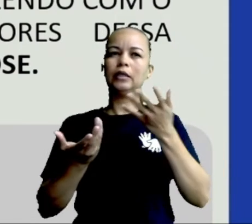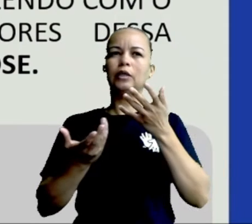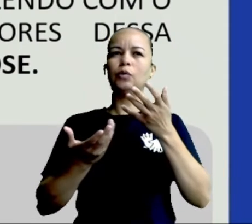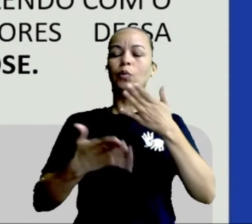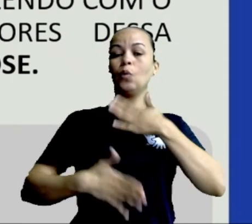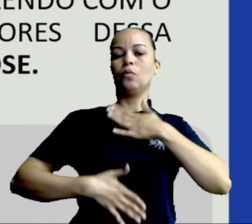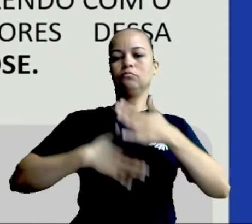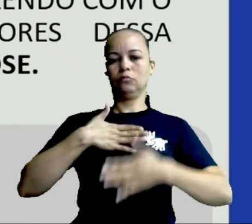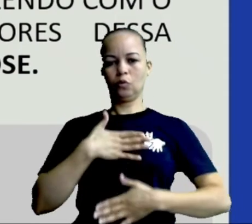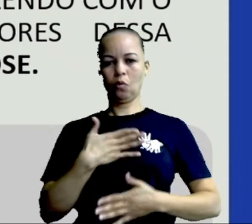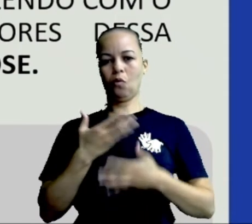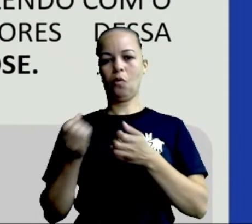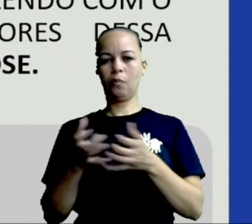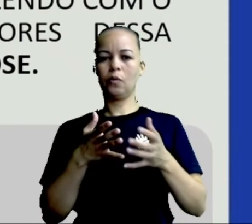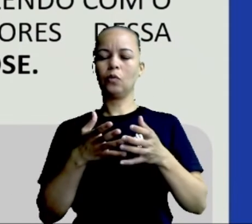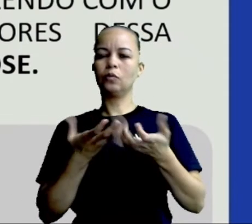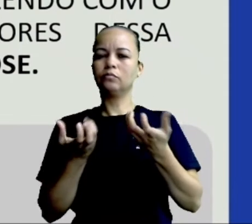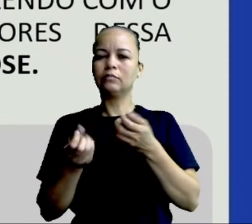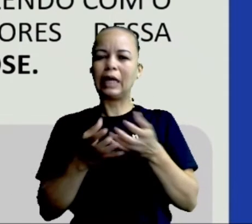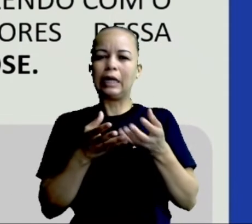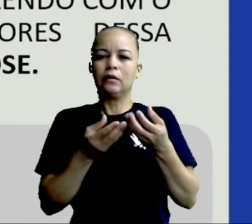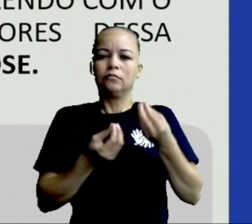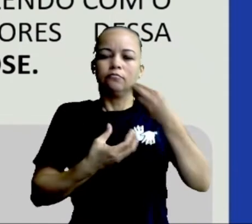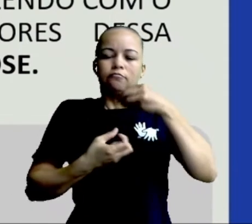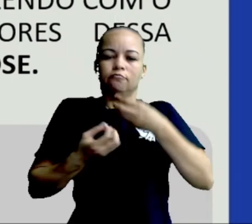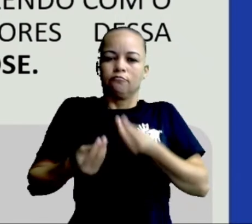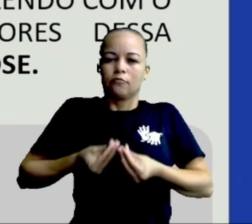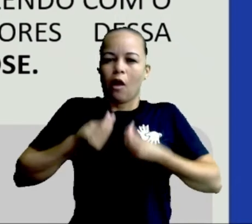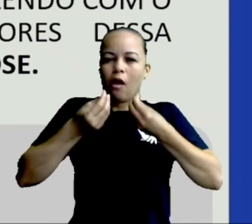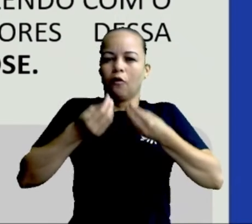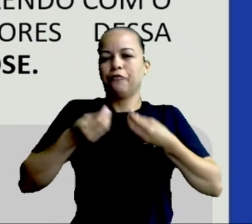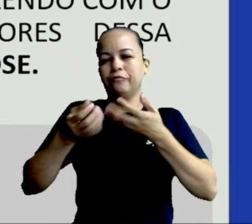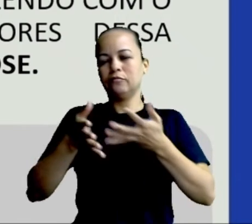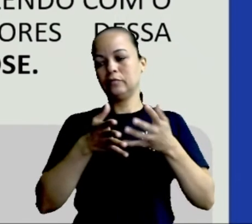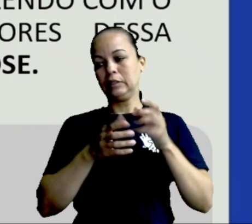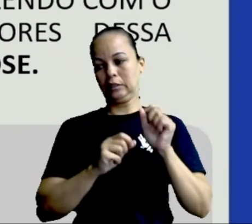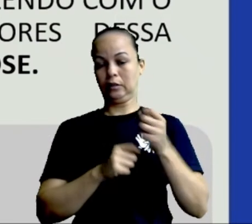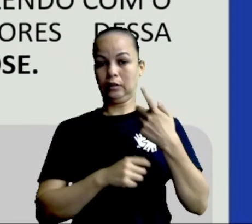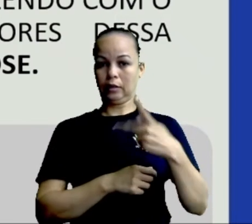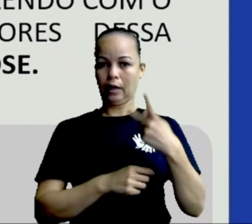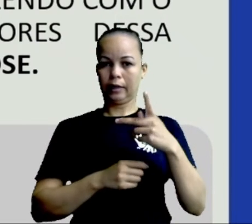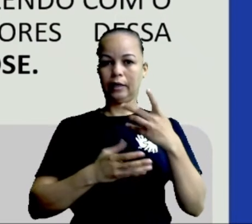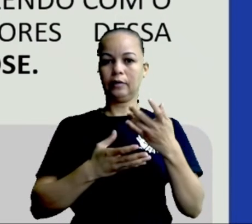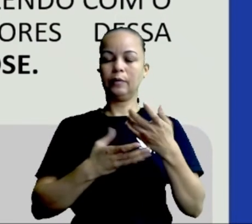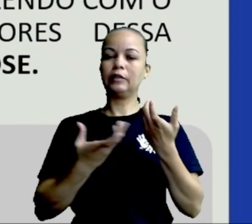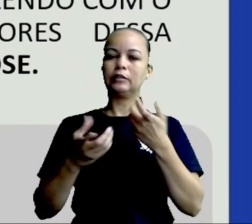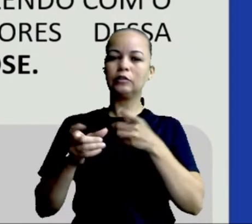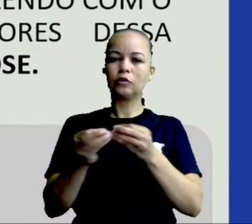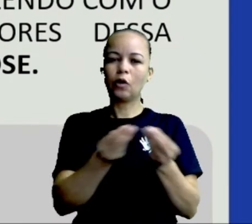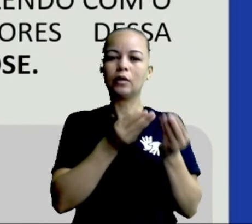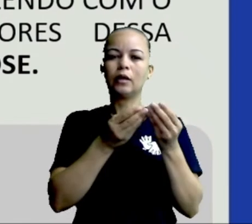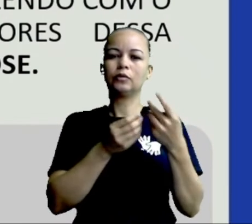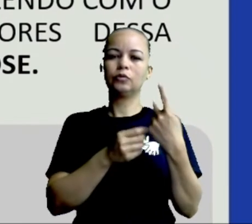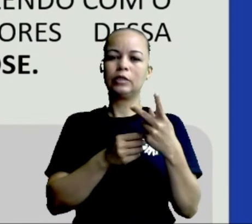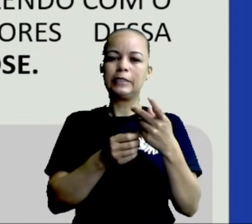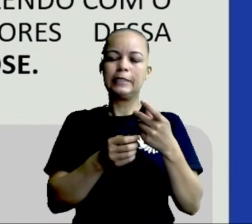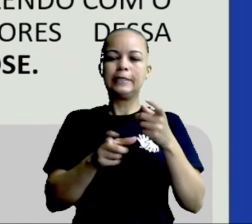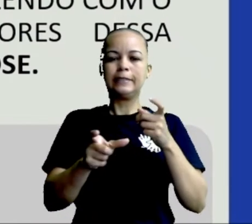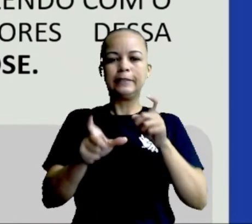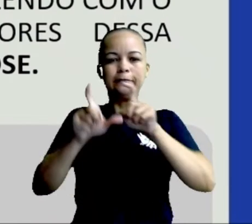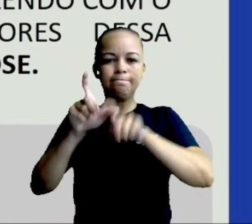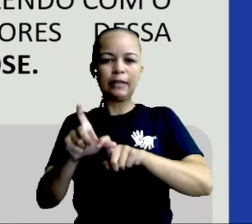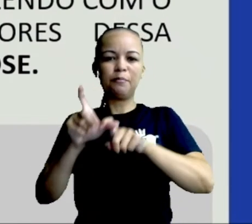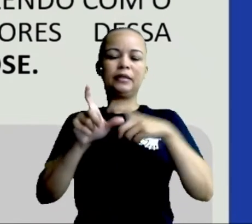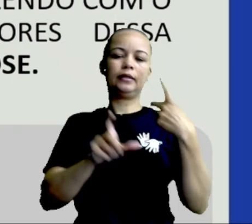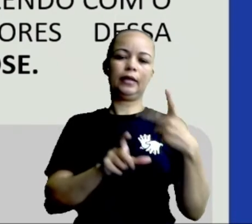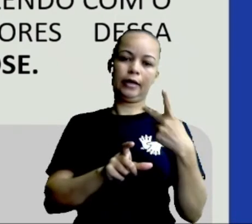o organismo daquela pessoa sofra os efeitos, né? Porque o organismo daquele indivíduo vai se tornando resistente àquela droga. E